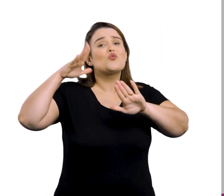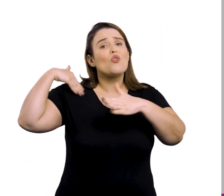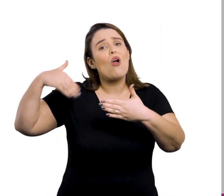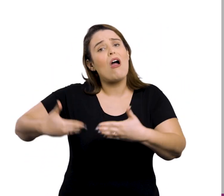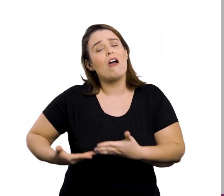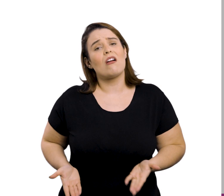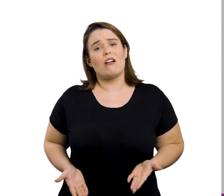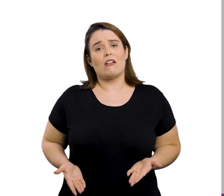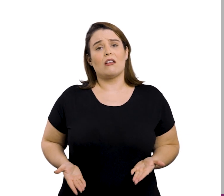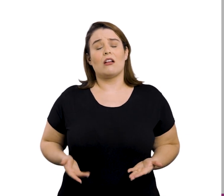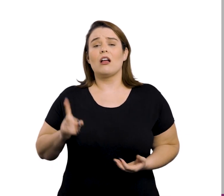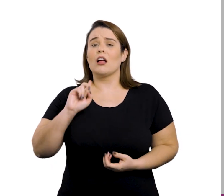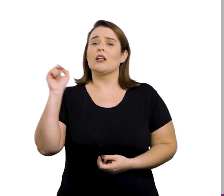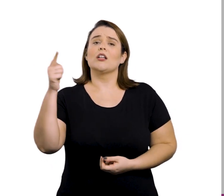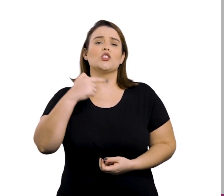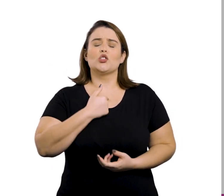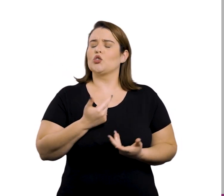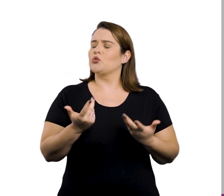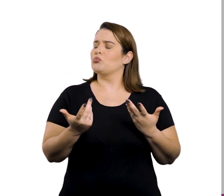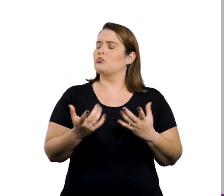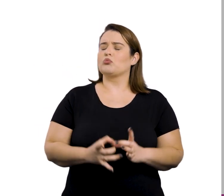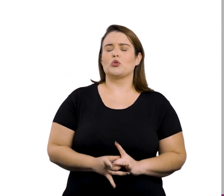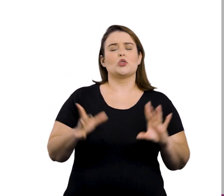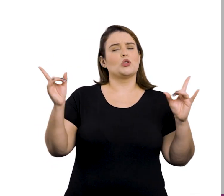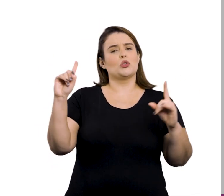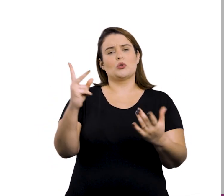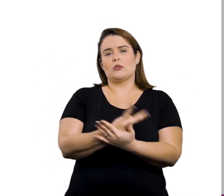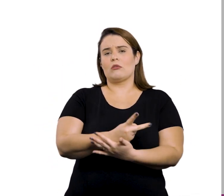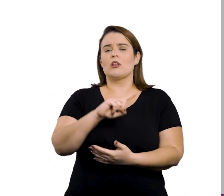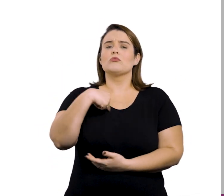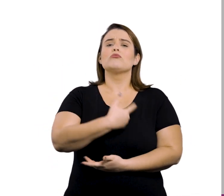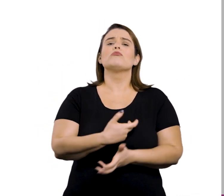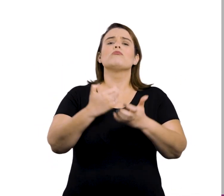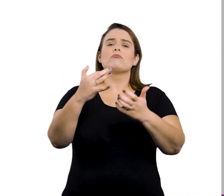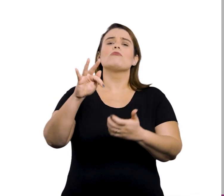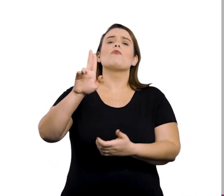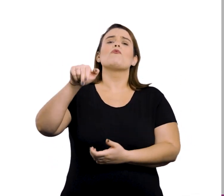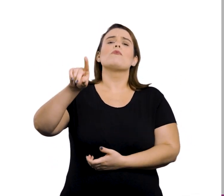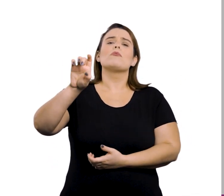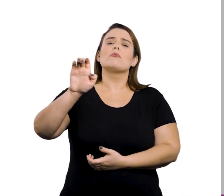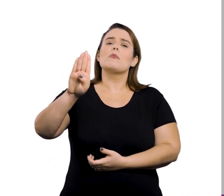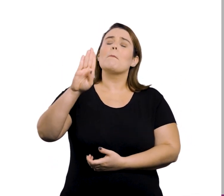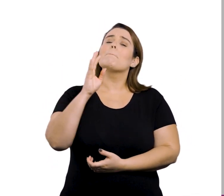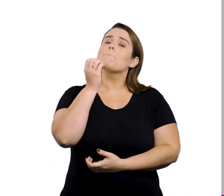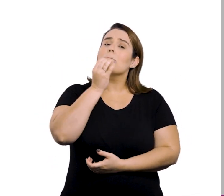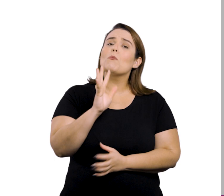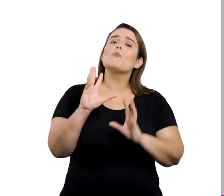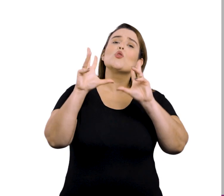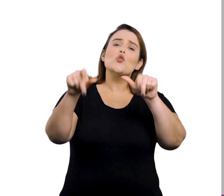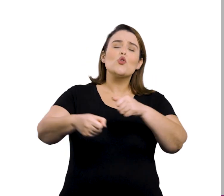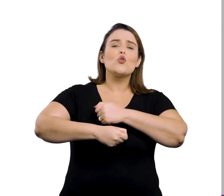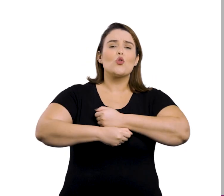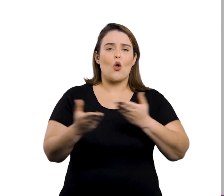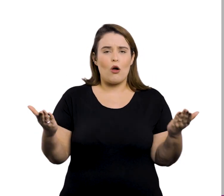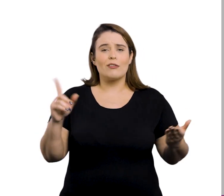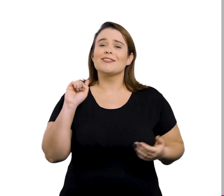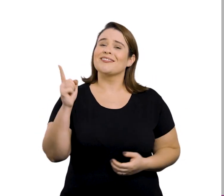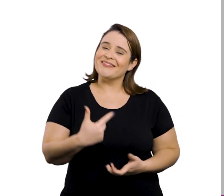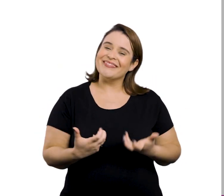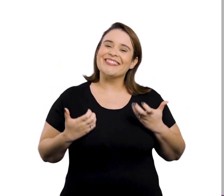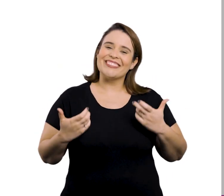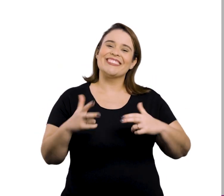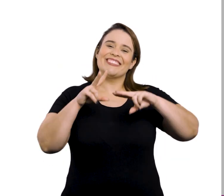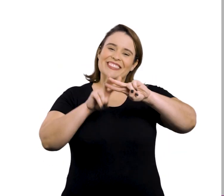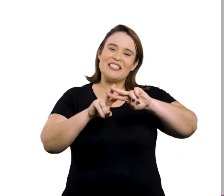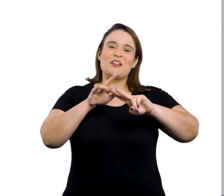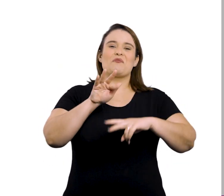em toda a nossa história. Não vamos deixar isso acontecer. Nós queremos um Fundeb bom para todo mundo. Queremos